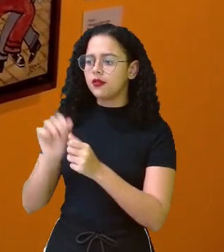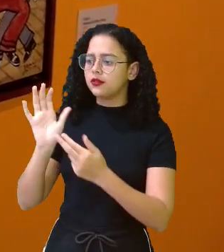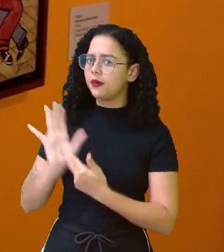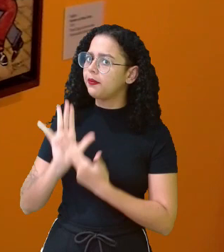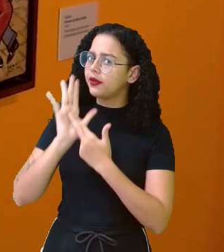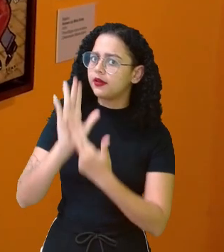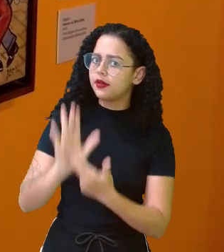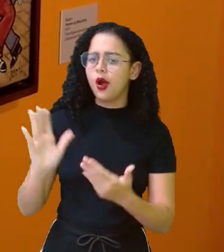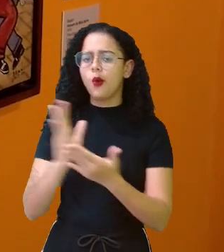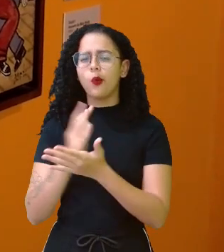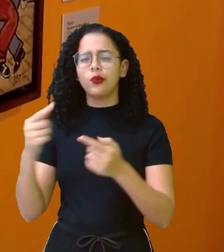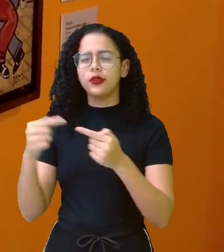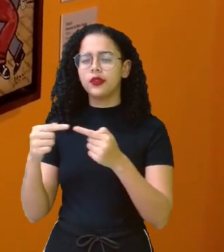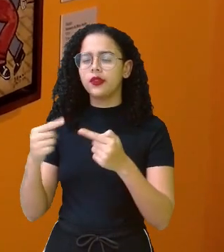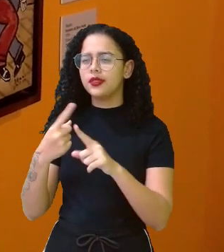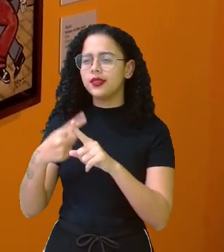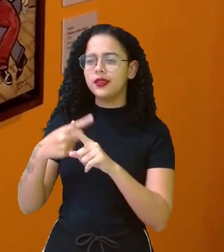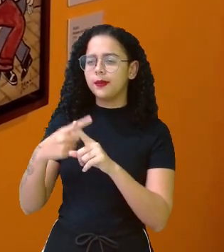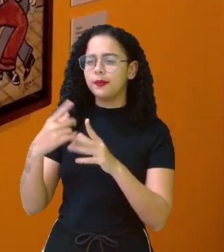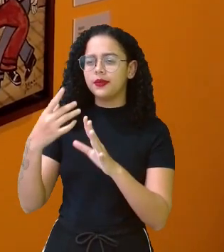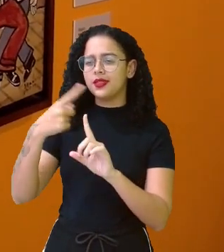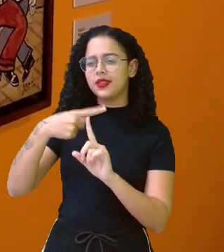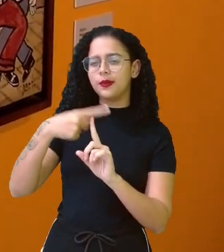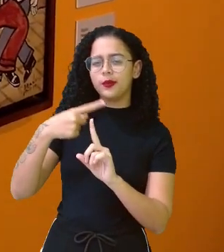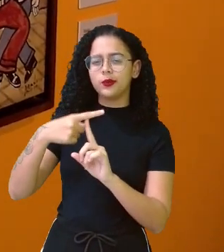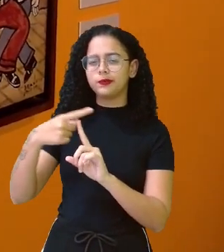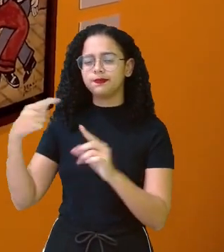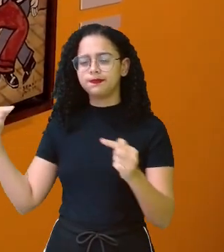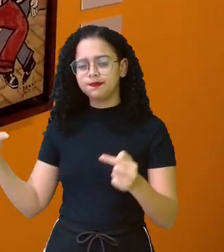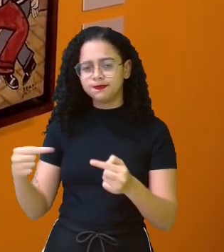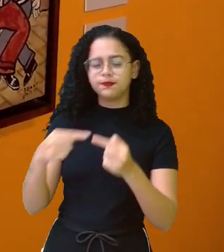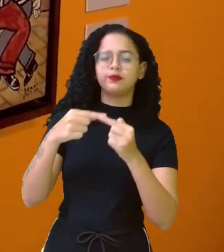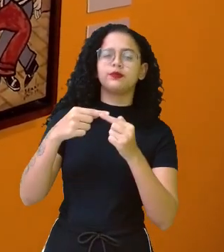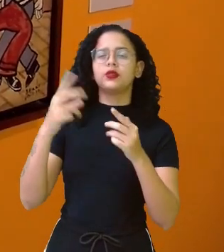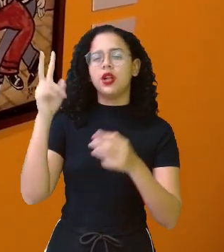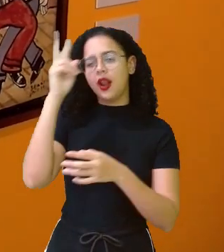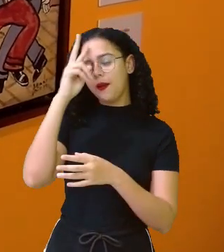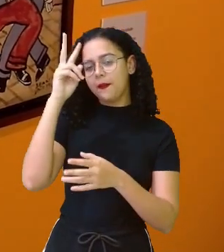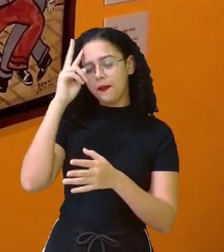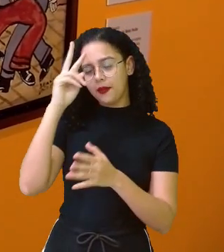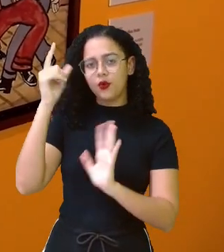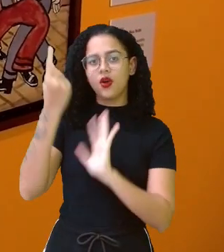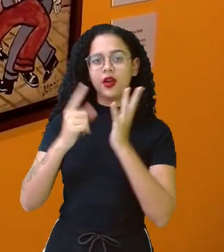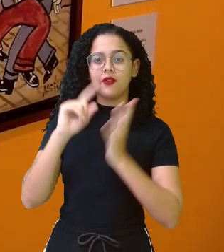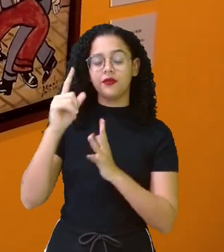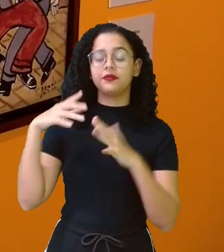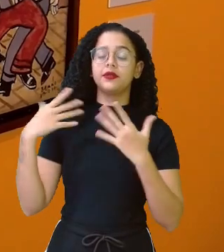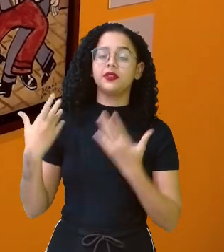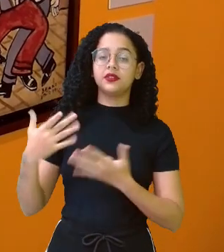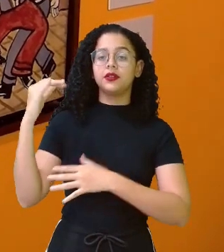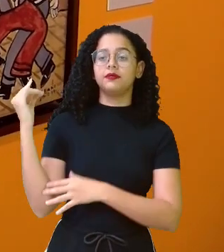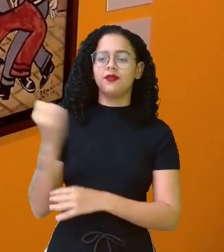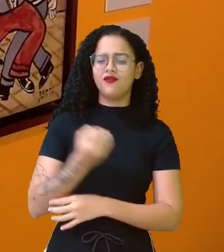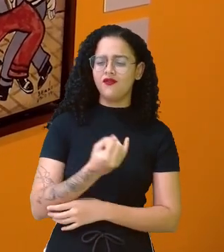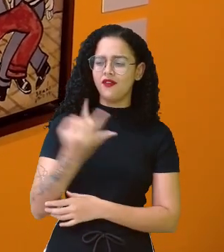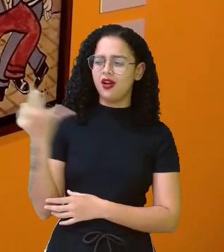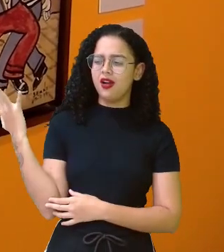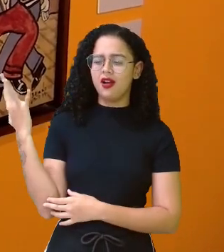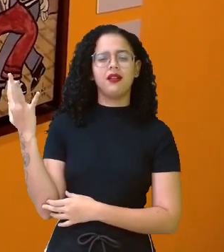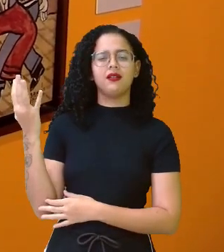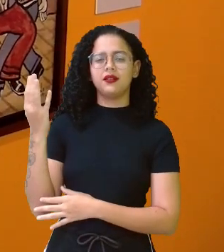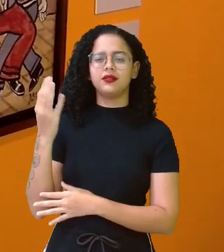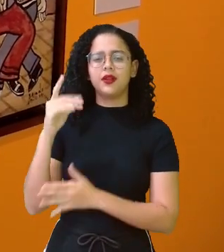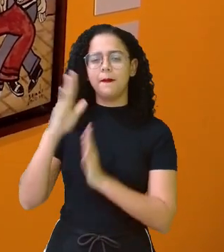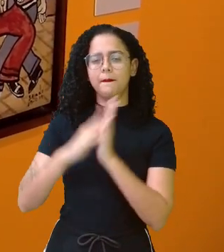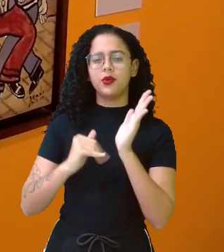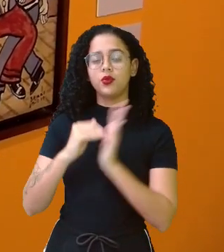façam algum tipo de alusão ao carnaval. Olinda, né? Lembrando sempre, professor, aqui, é muito plural as pinturas de Bajado, por quê? Porque